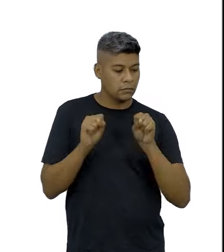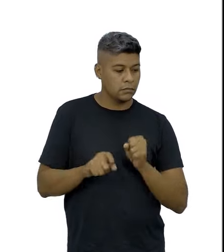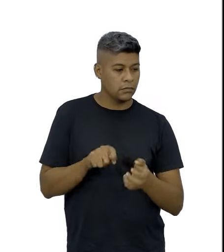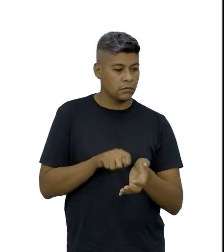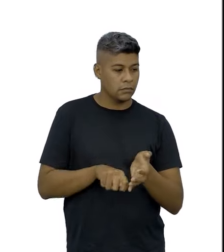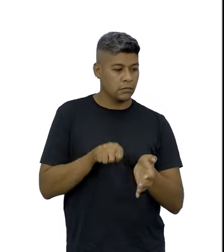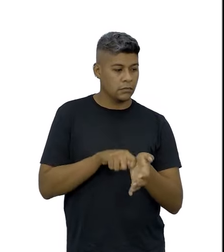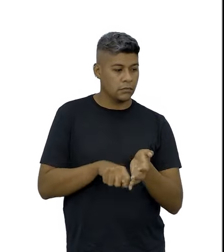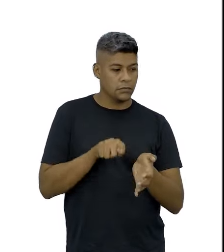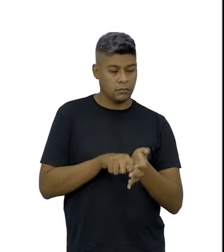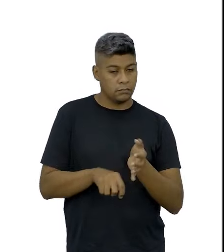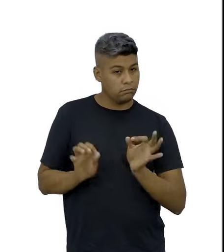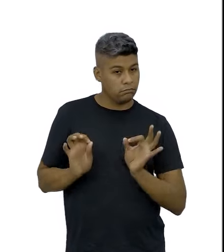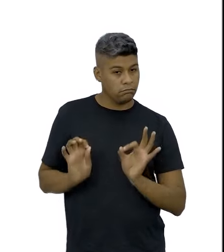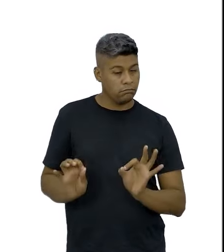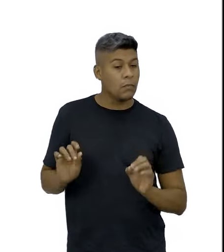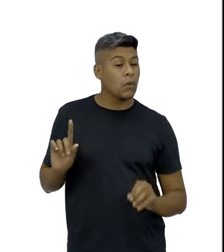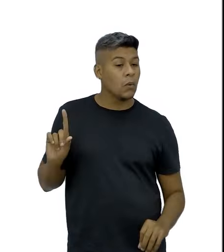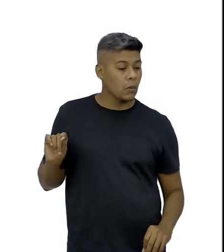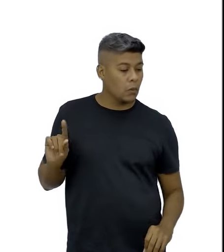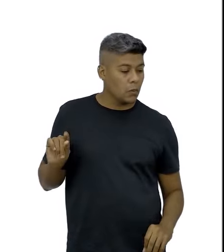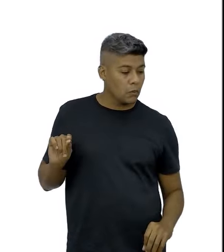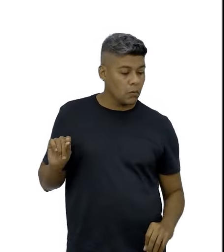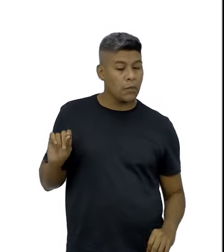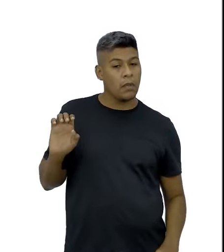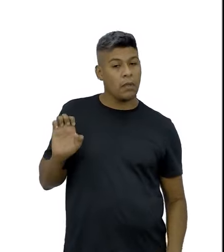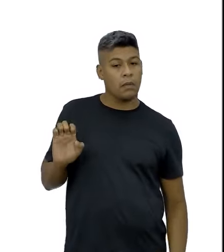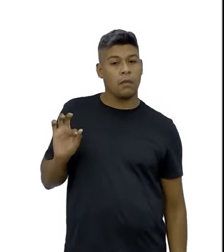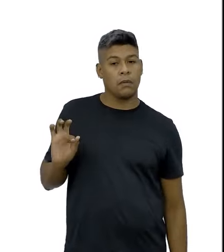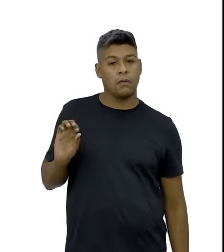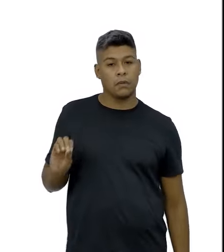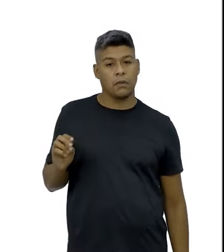escrita alfabético, que é a